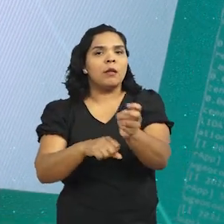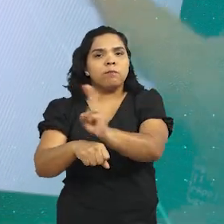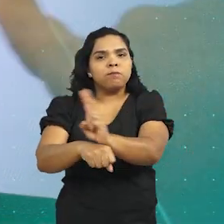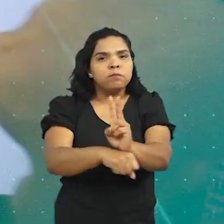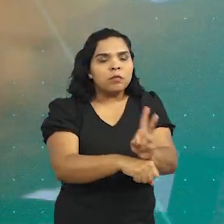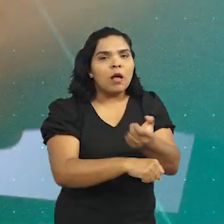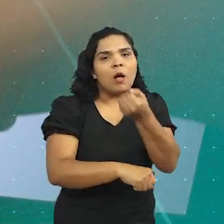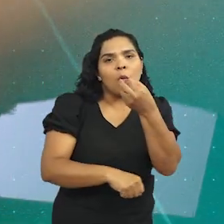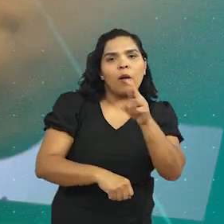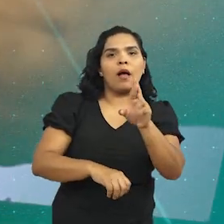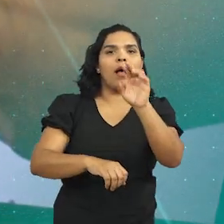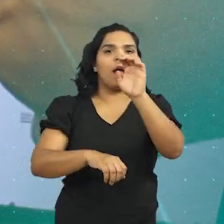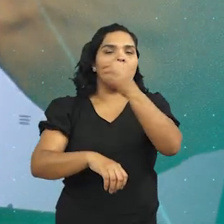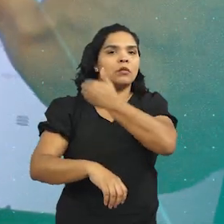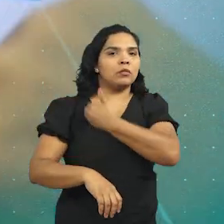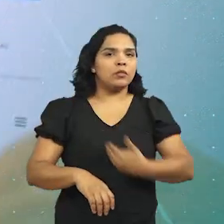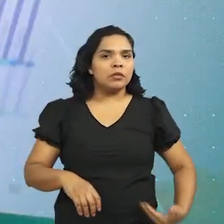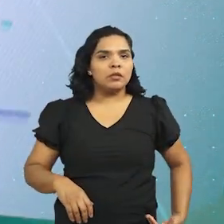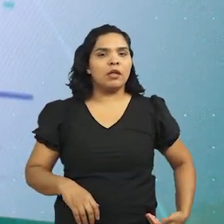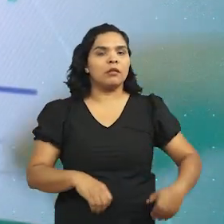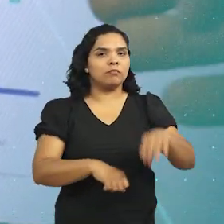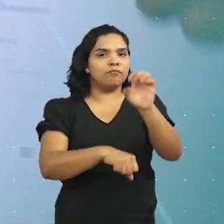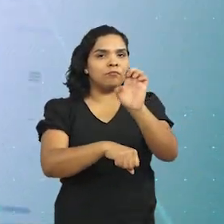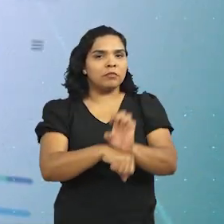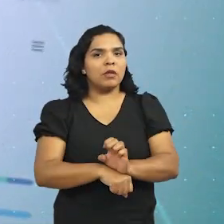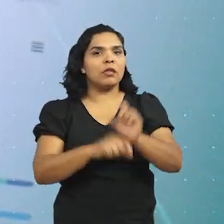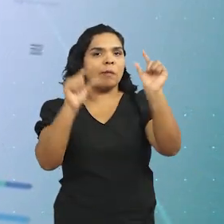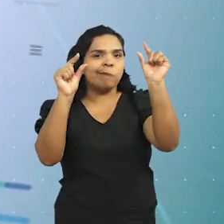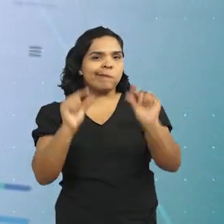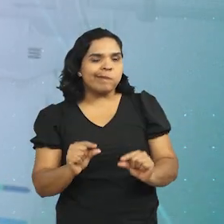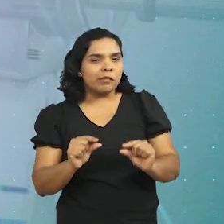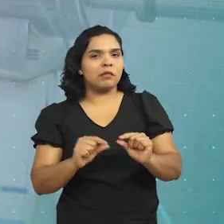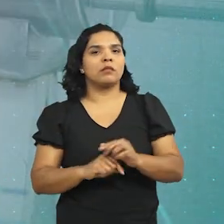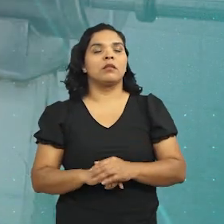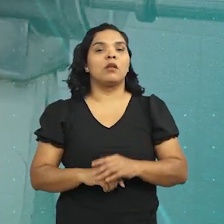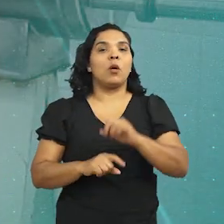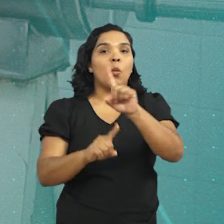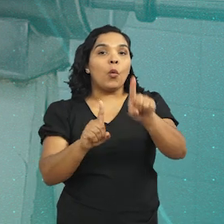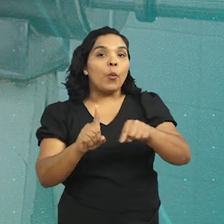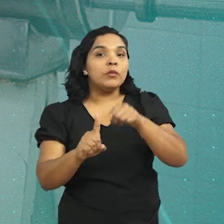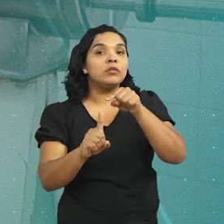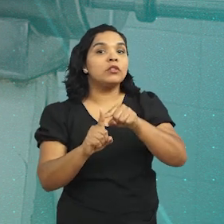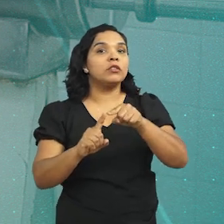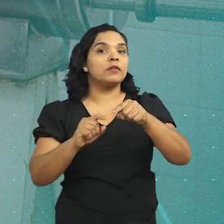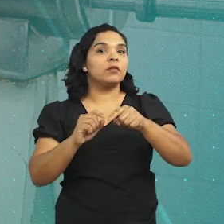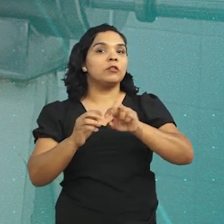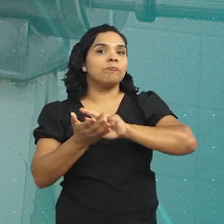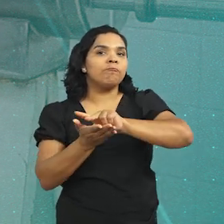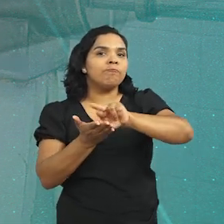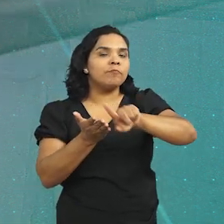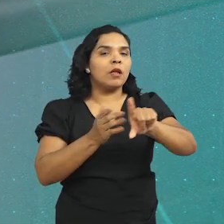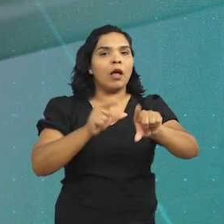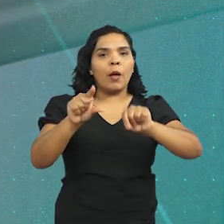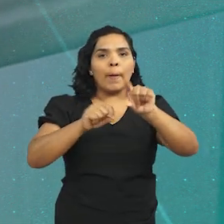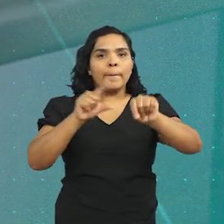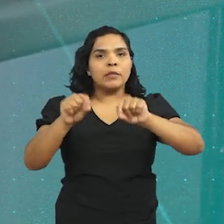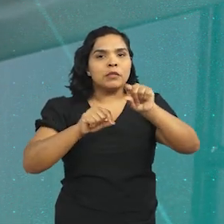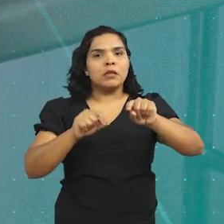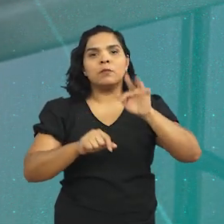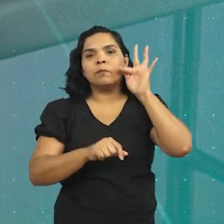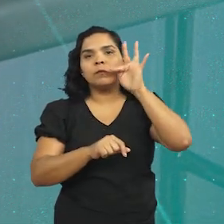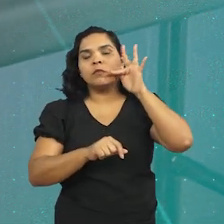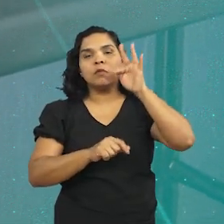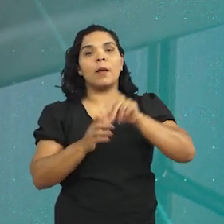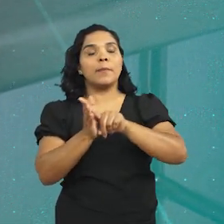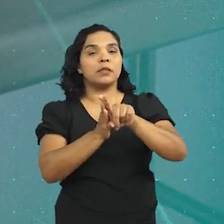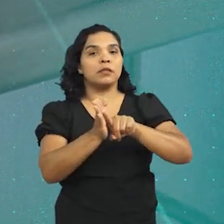a qualidade do ar do estado, através de equipamento de baixíssimo custo. Com o objetivo de diversificar as opções de fruit